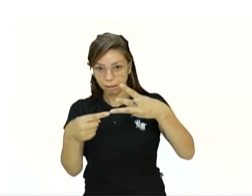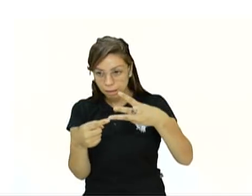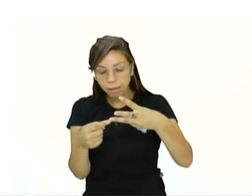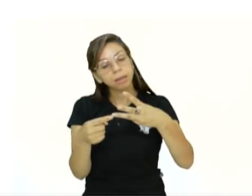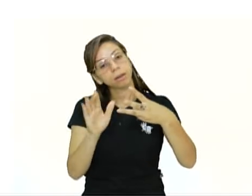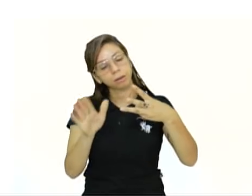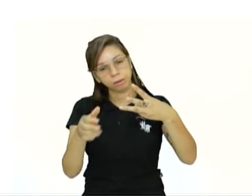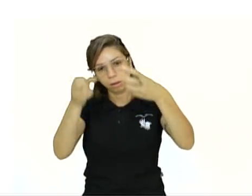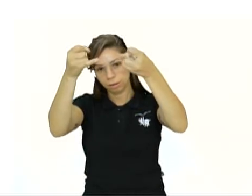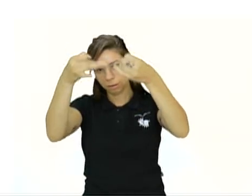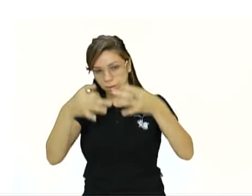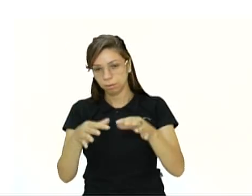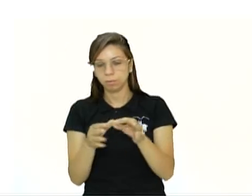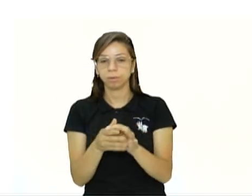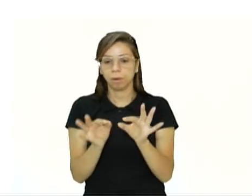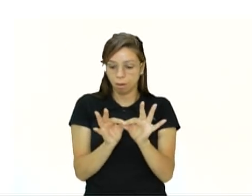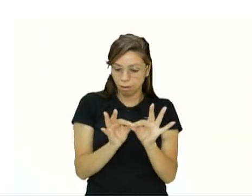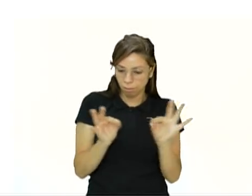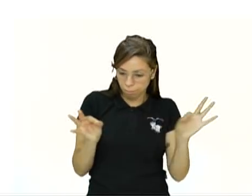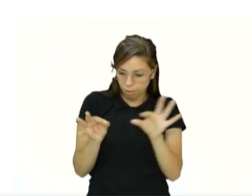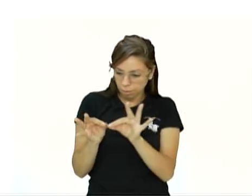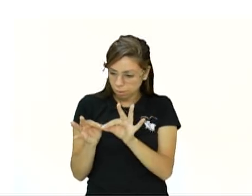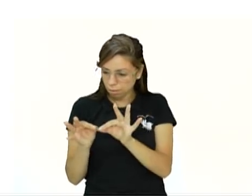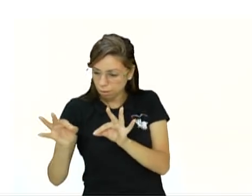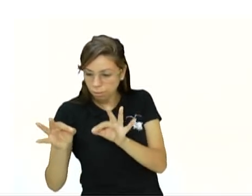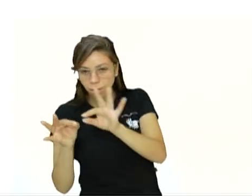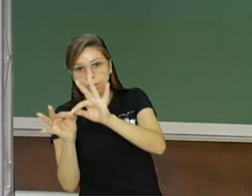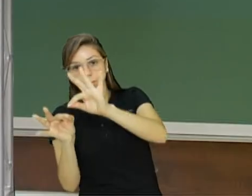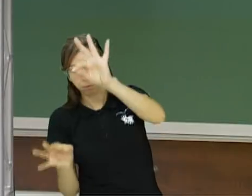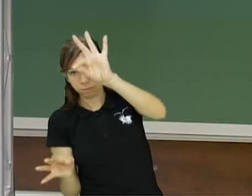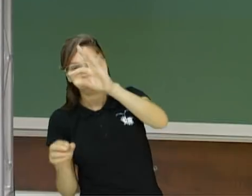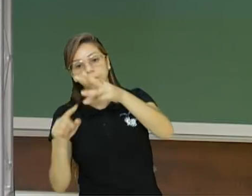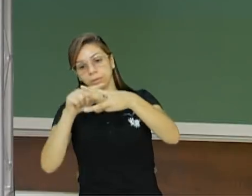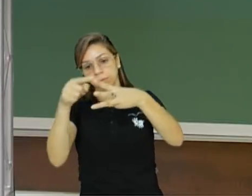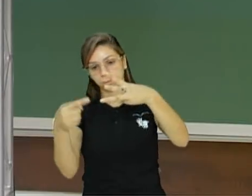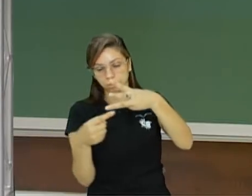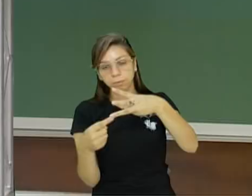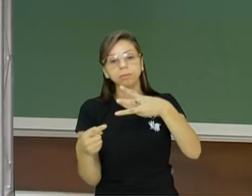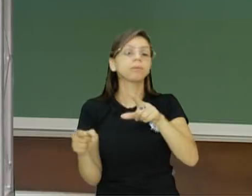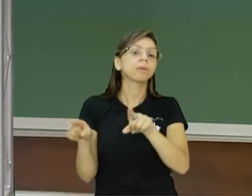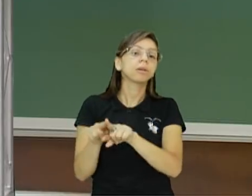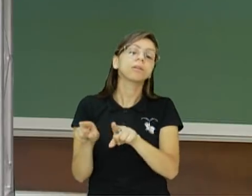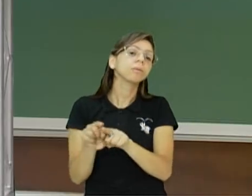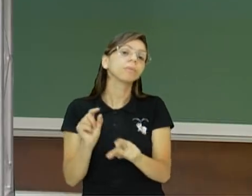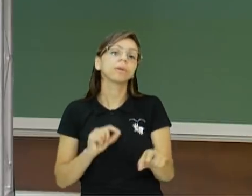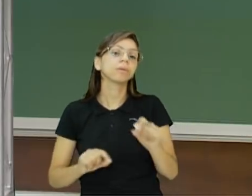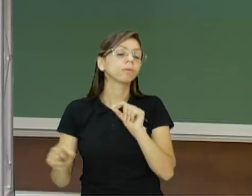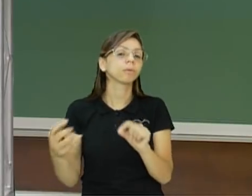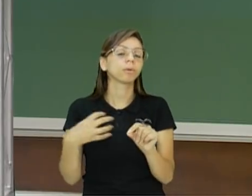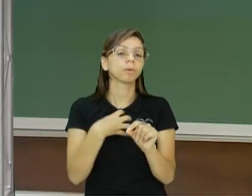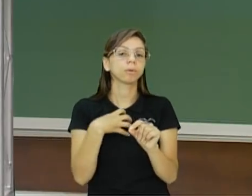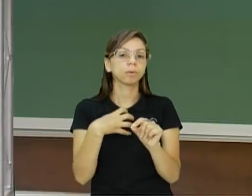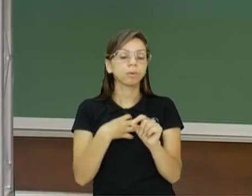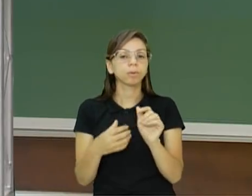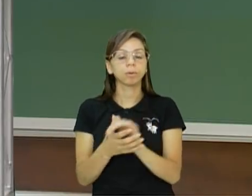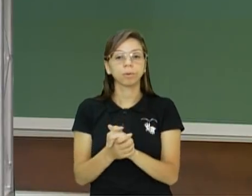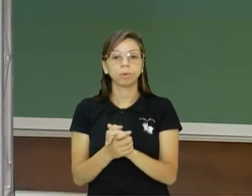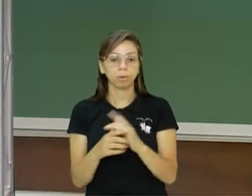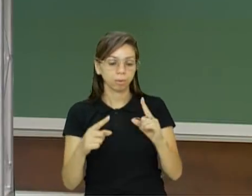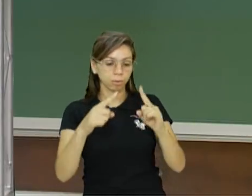eu expliquei, tem comprimento, largura e altura, e elas são formadas pela união de